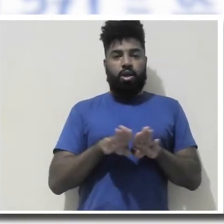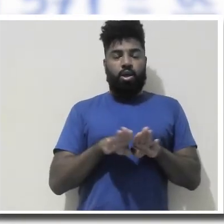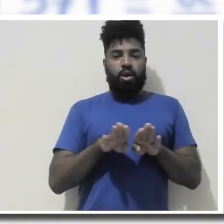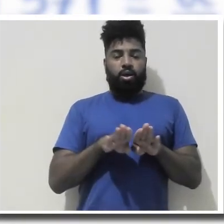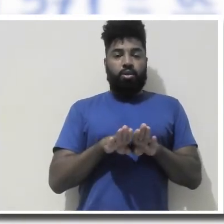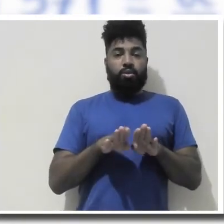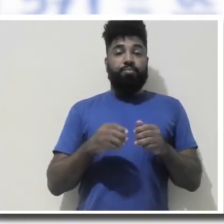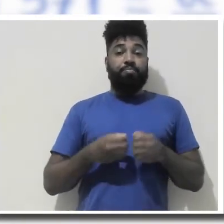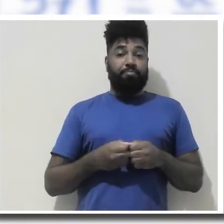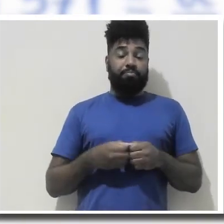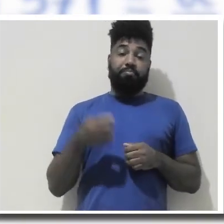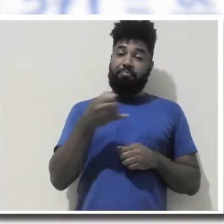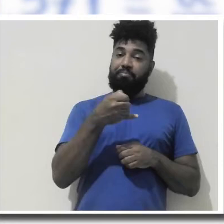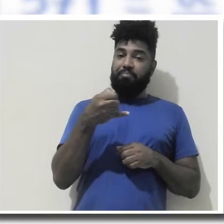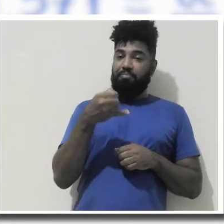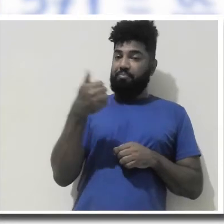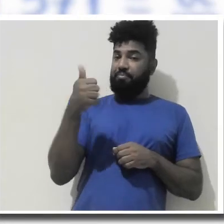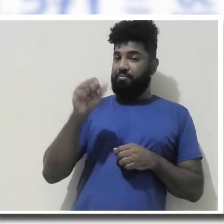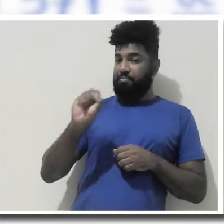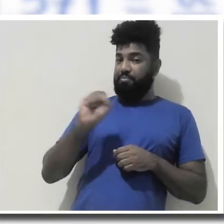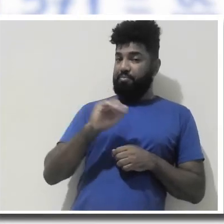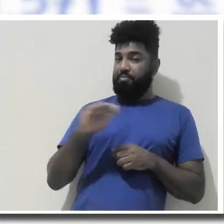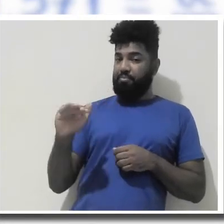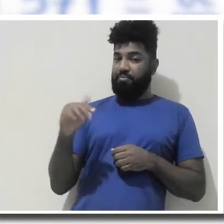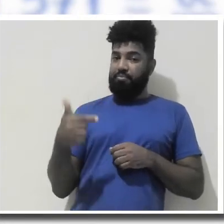18 sobre 2,